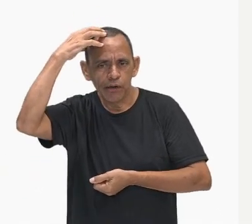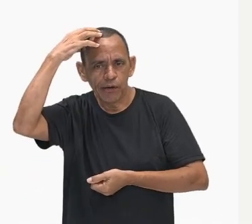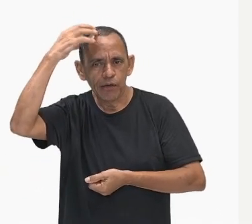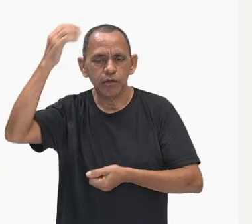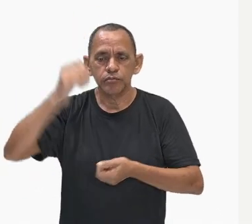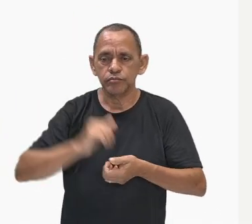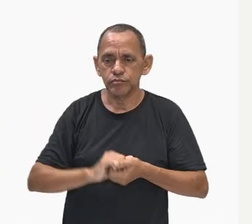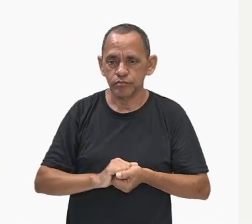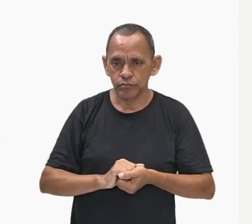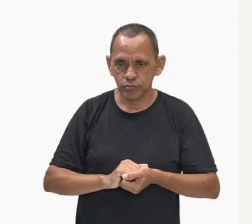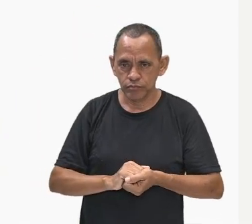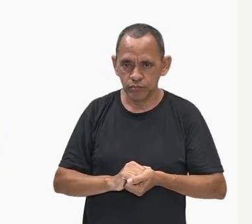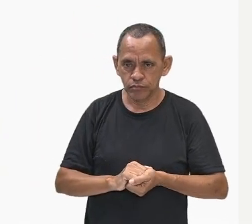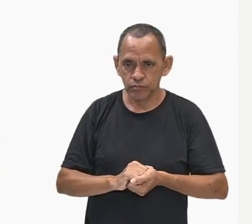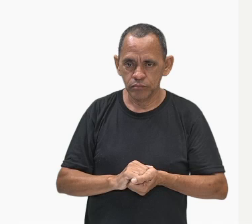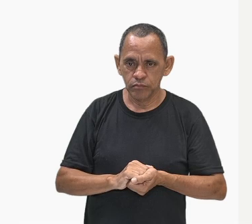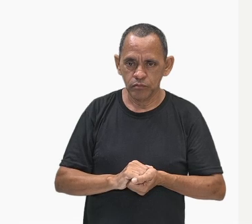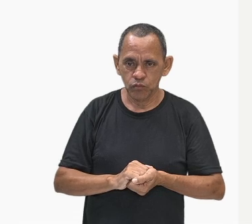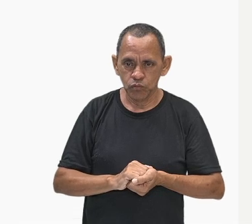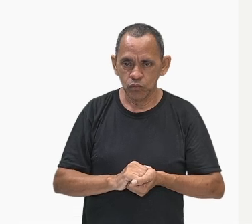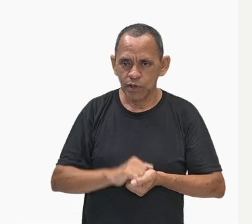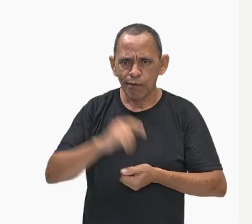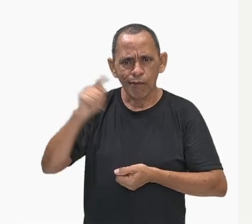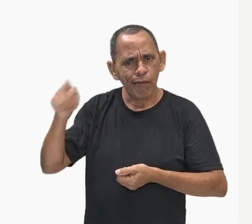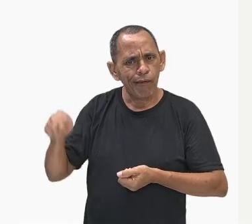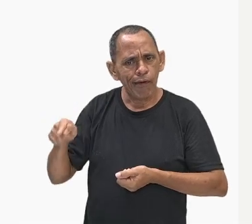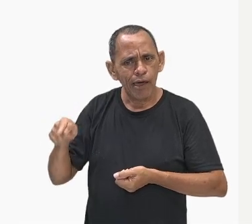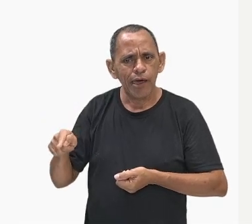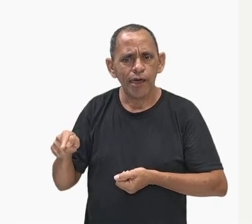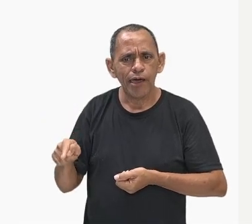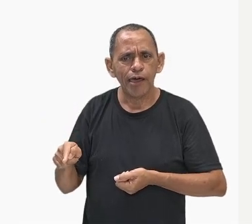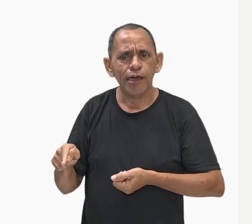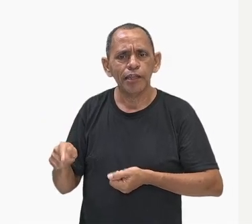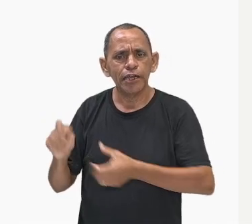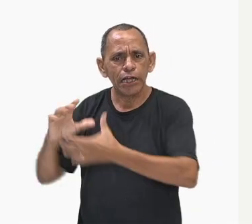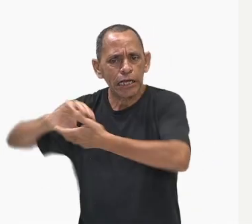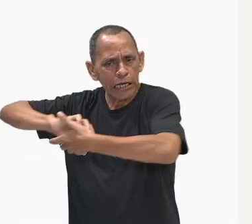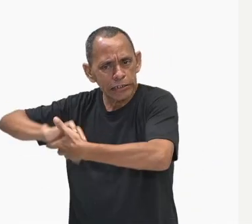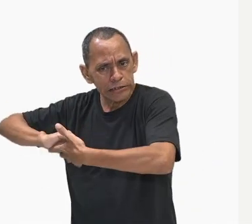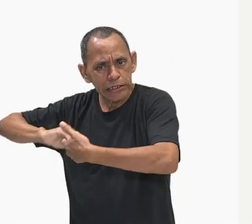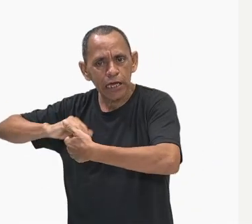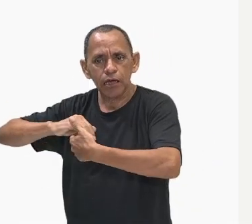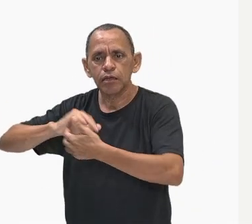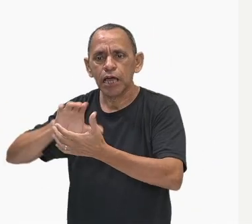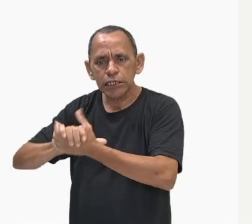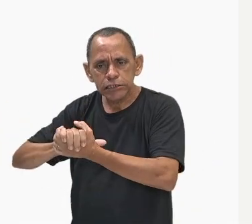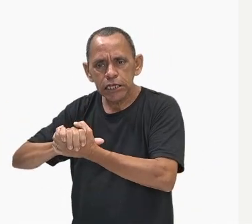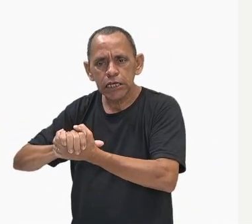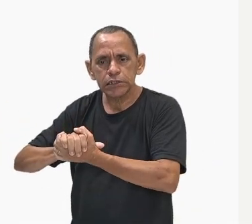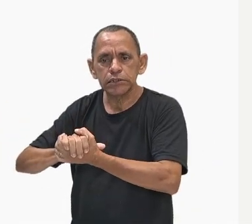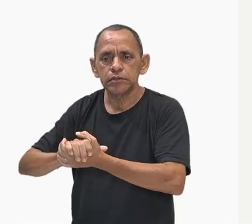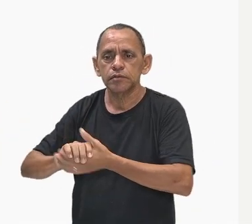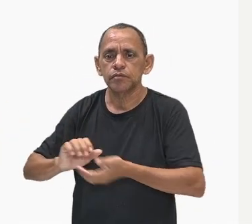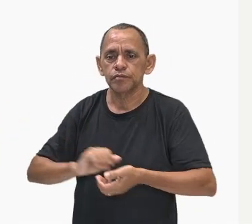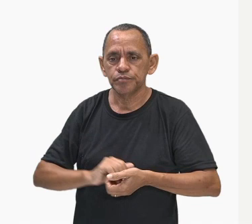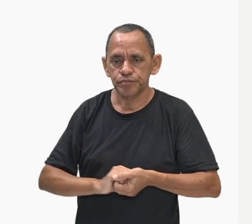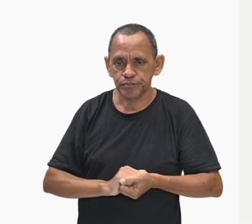da Holanda. Por isso, o brasão holandês é laranja ainda nos dias de hoje. A gente